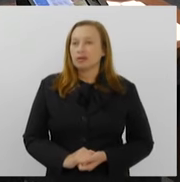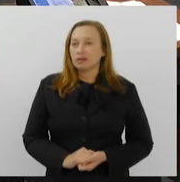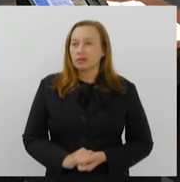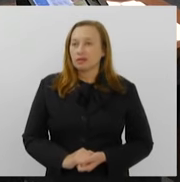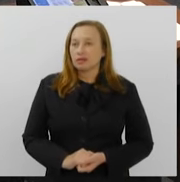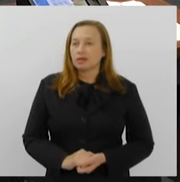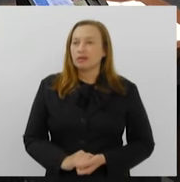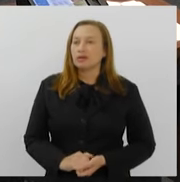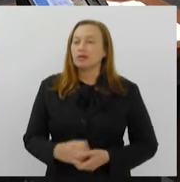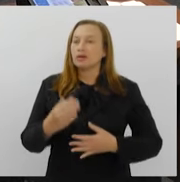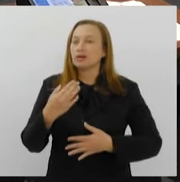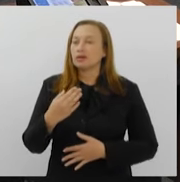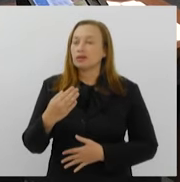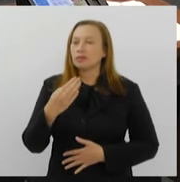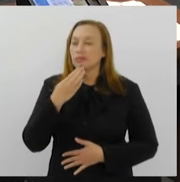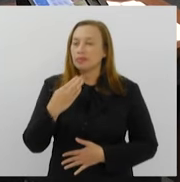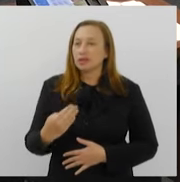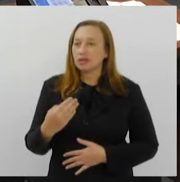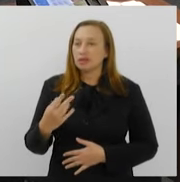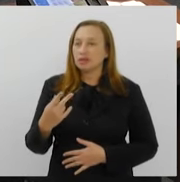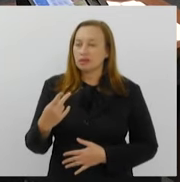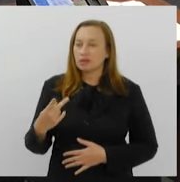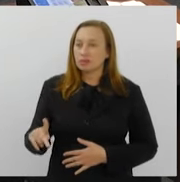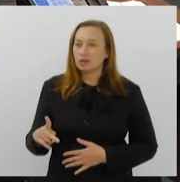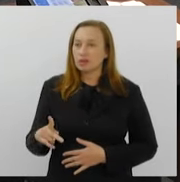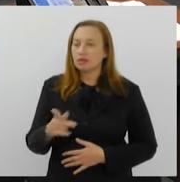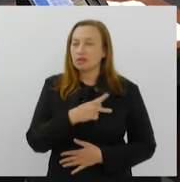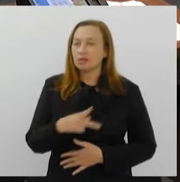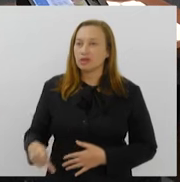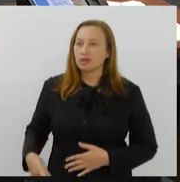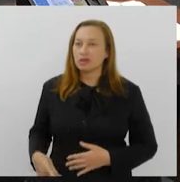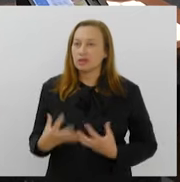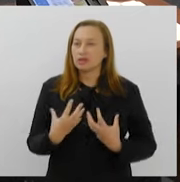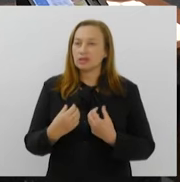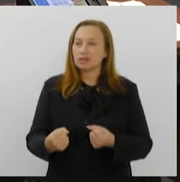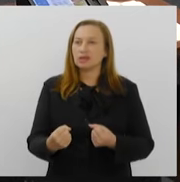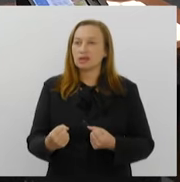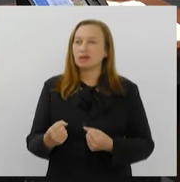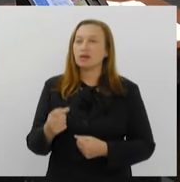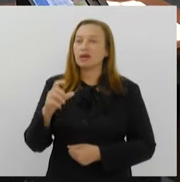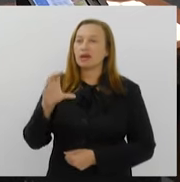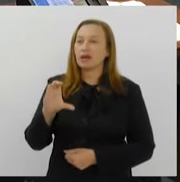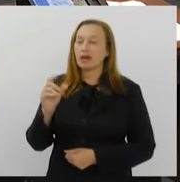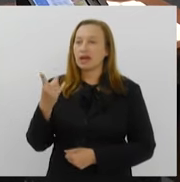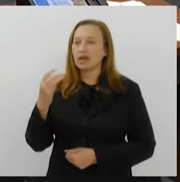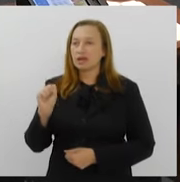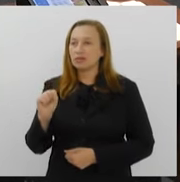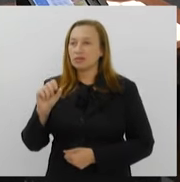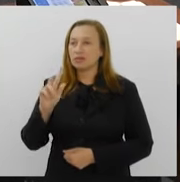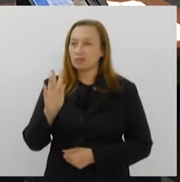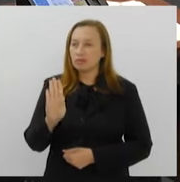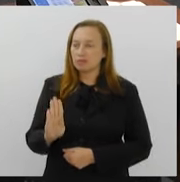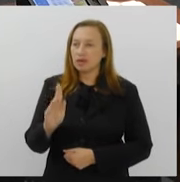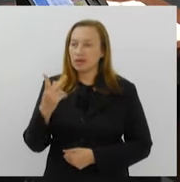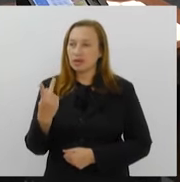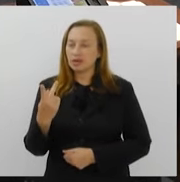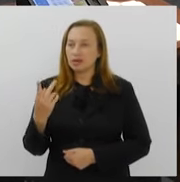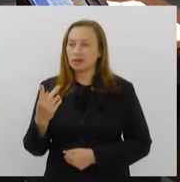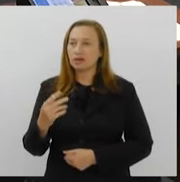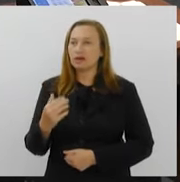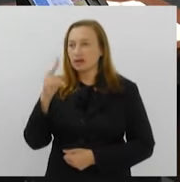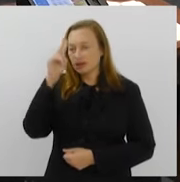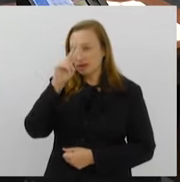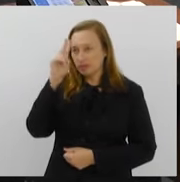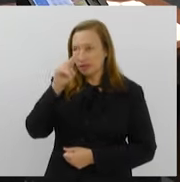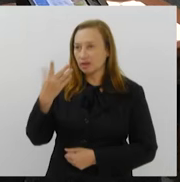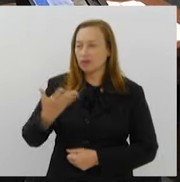Presidência defere o pedido de Vossa Excelência, deputado Marcelo Dino Carlinhos, BNH, muito bem lembrado nesse momento de luto de um companheiro de